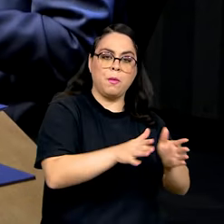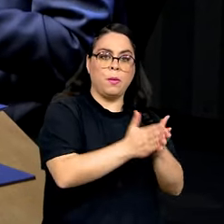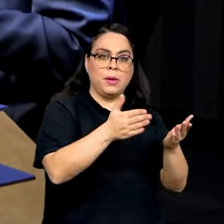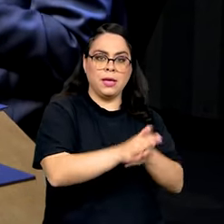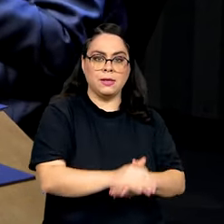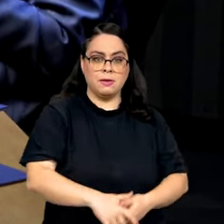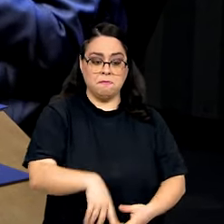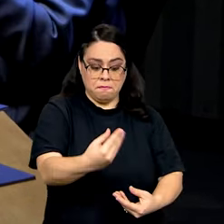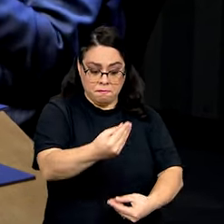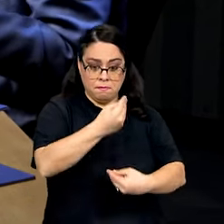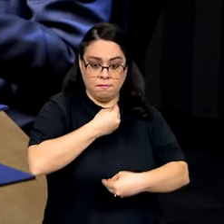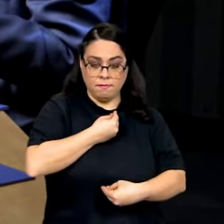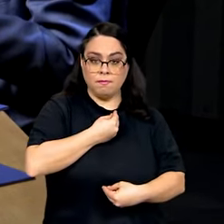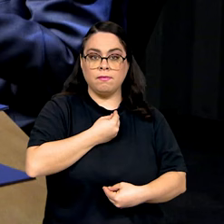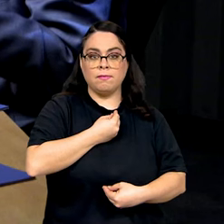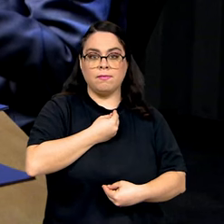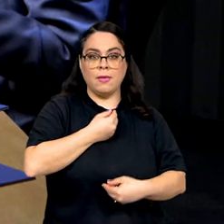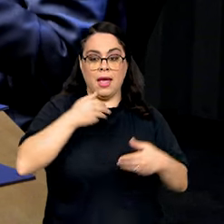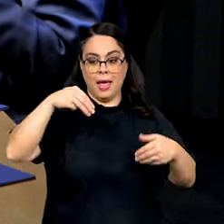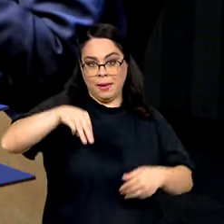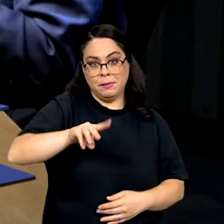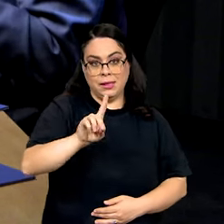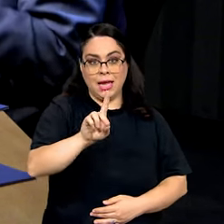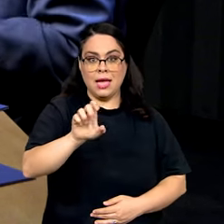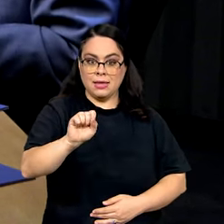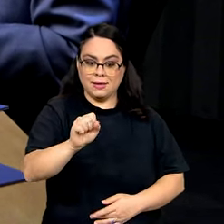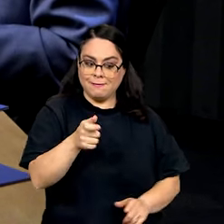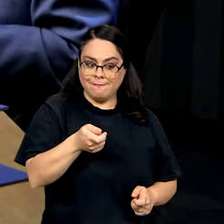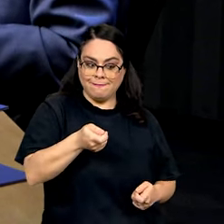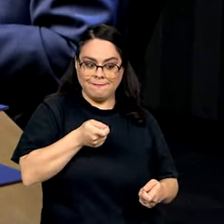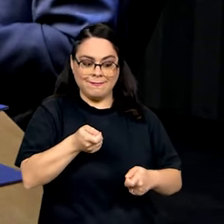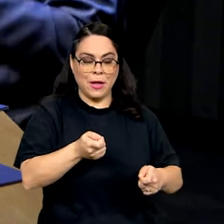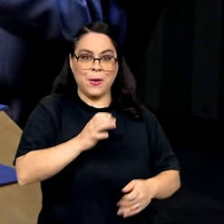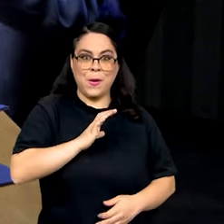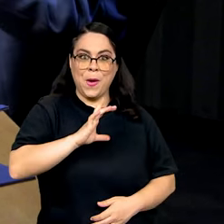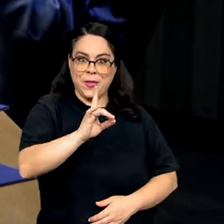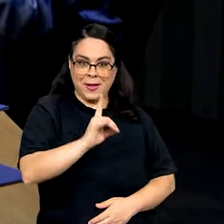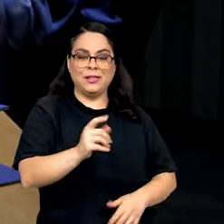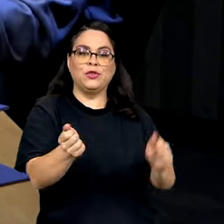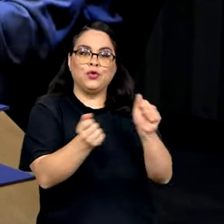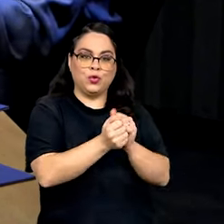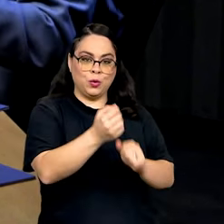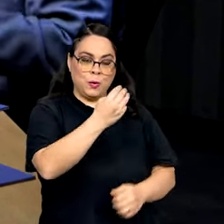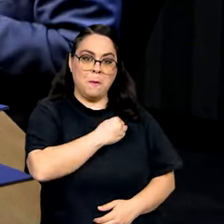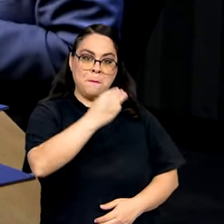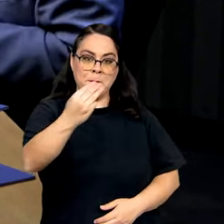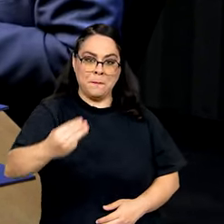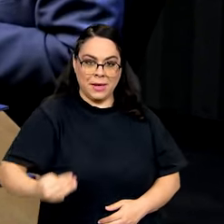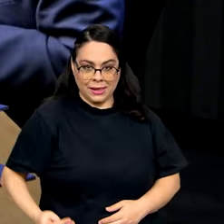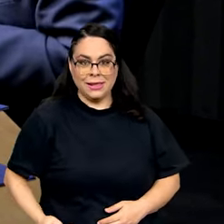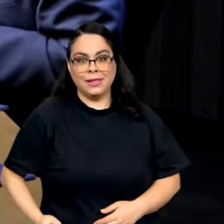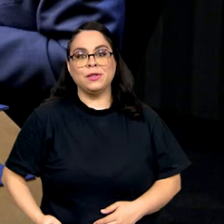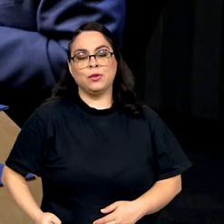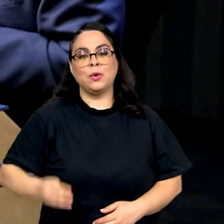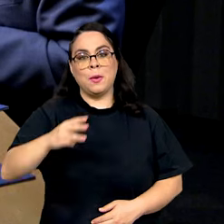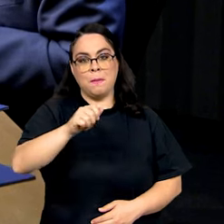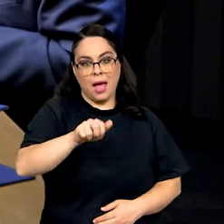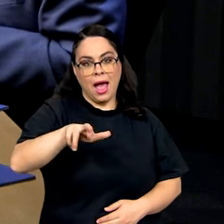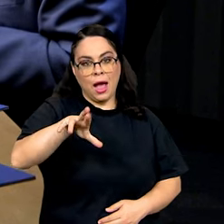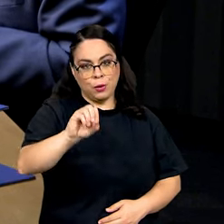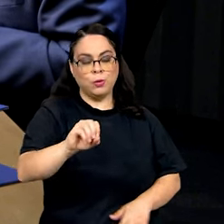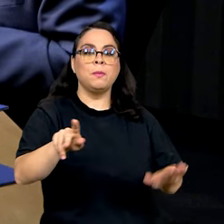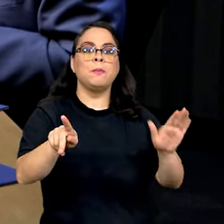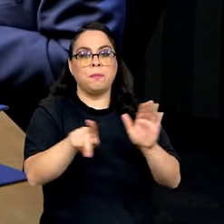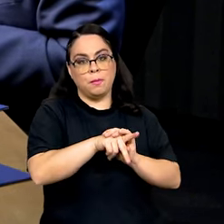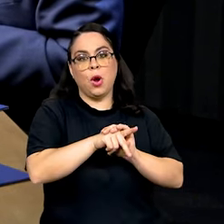coube a mim pelo MDS coordenar essa Força Tarefa juntamente com o ministro Mauro Vieira